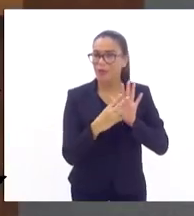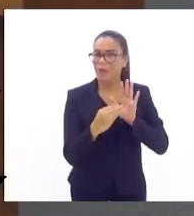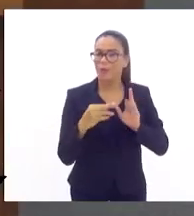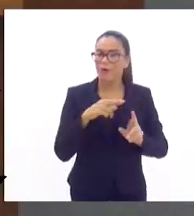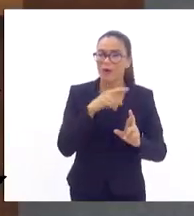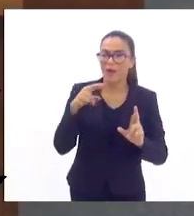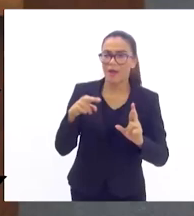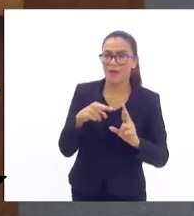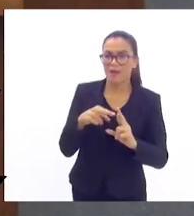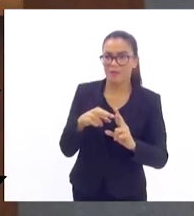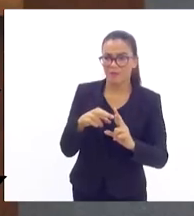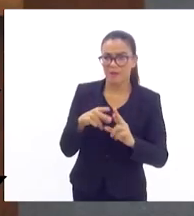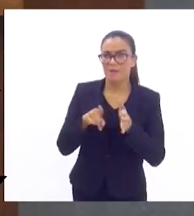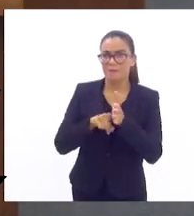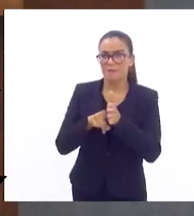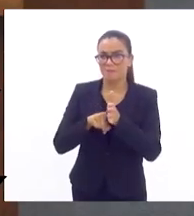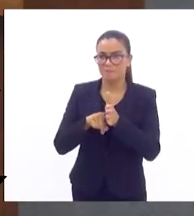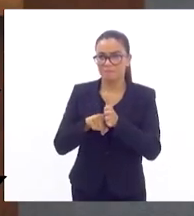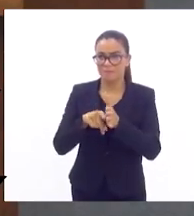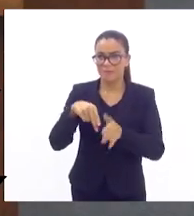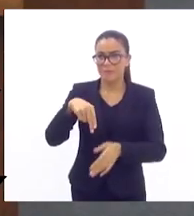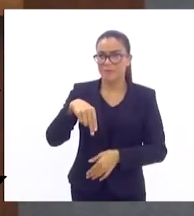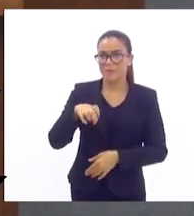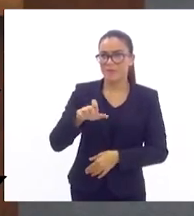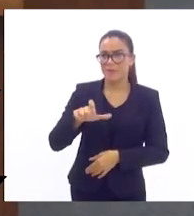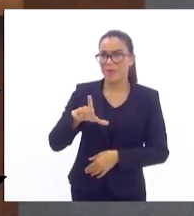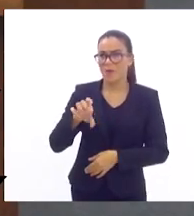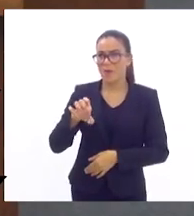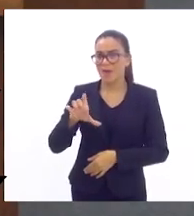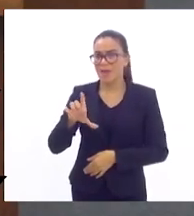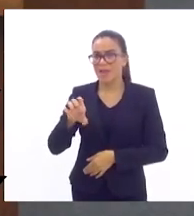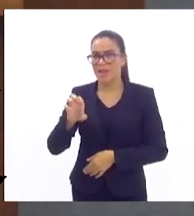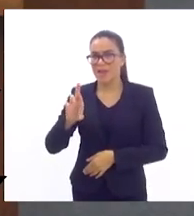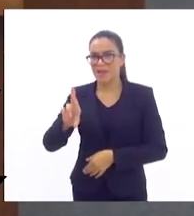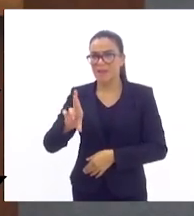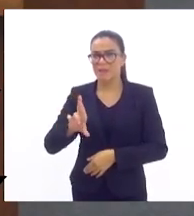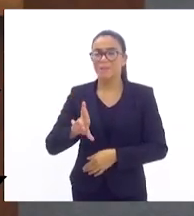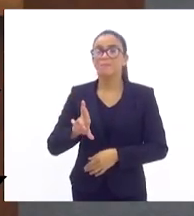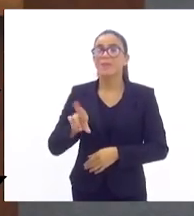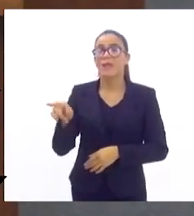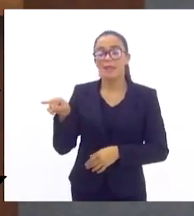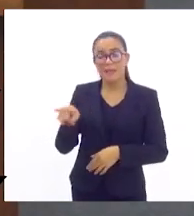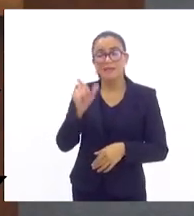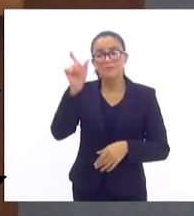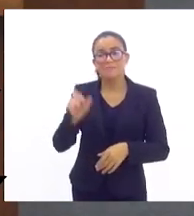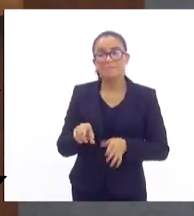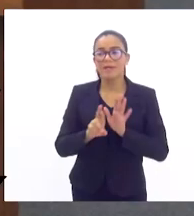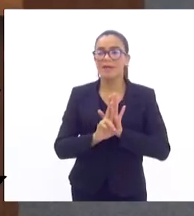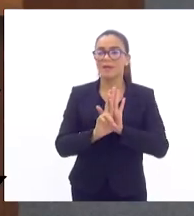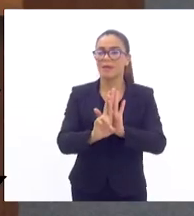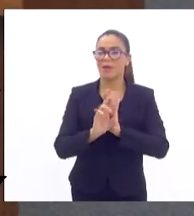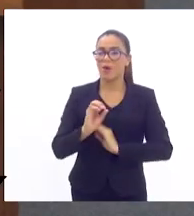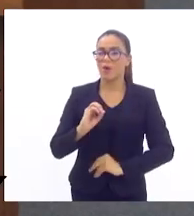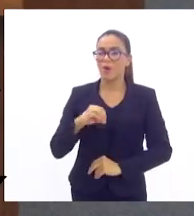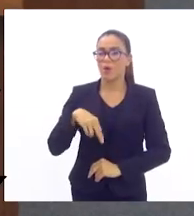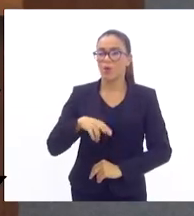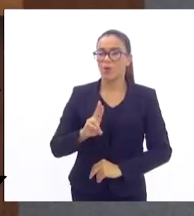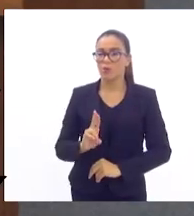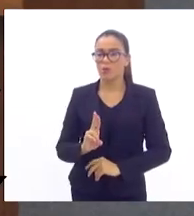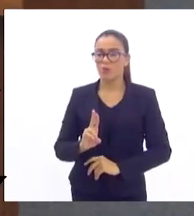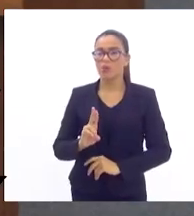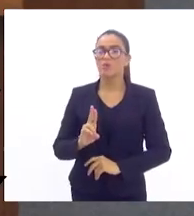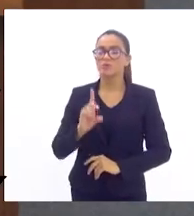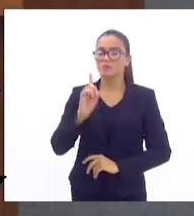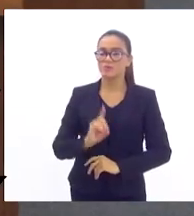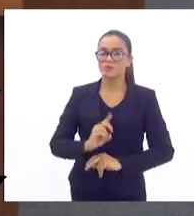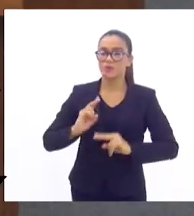do pesquisador Léo Heller, da Fiocruz, que foi representante da ONU para o Direito Humano, os